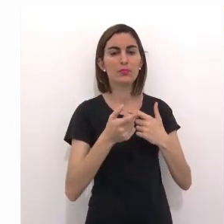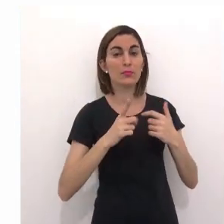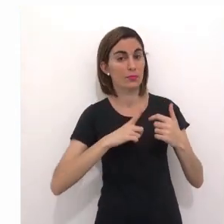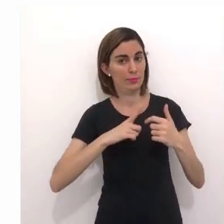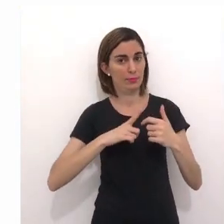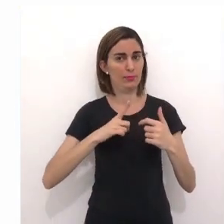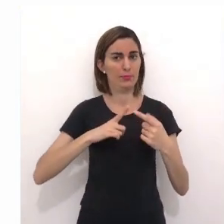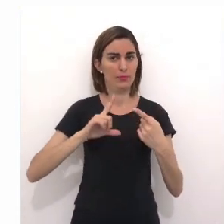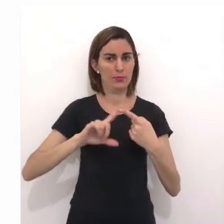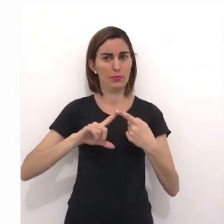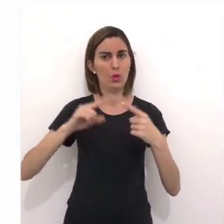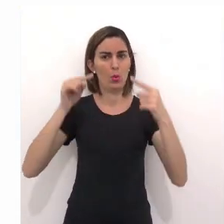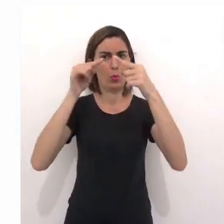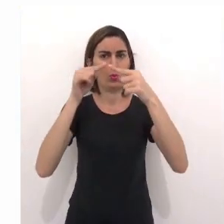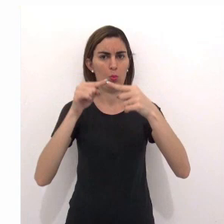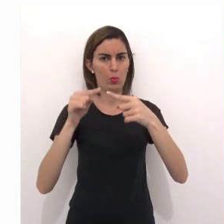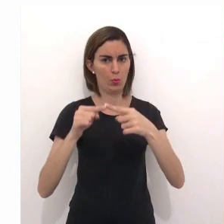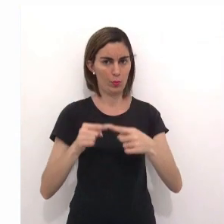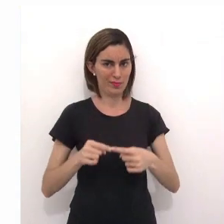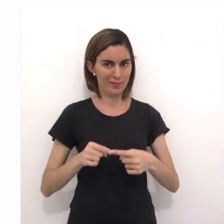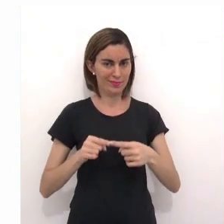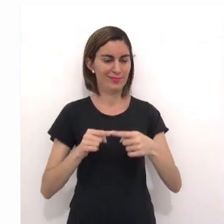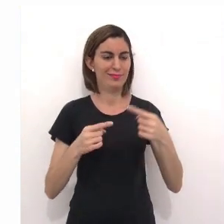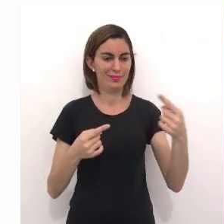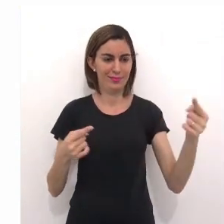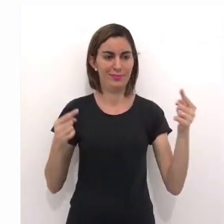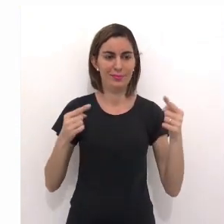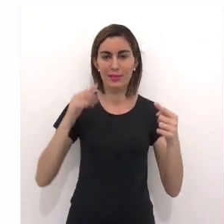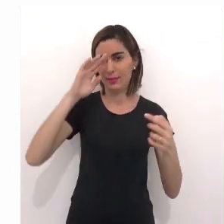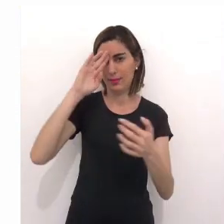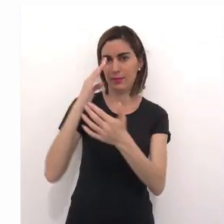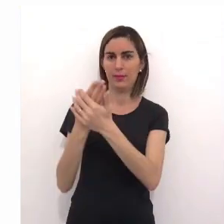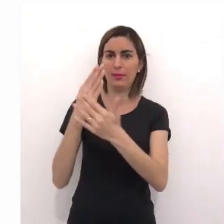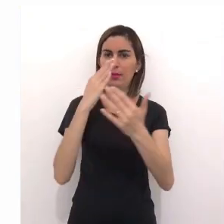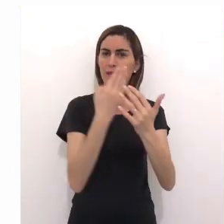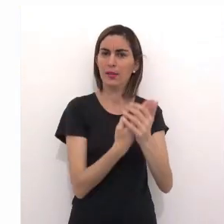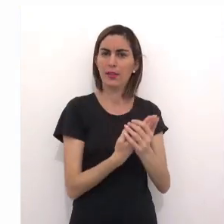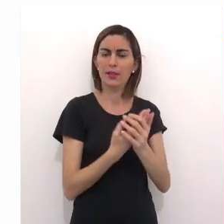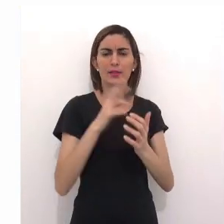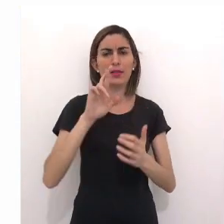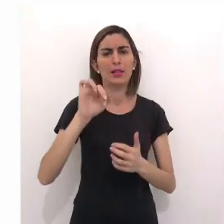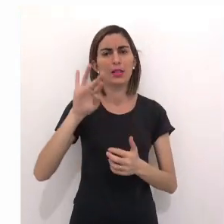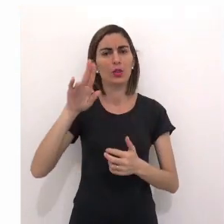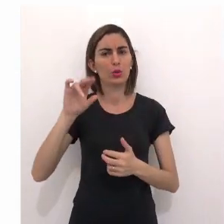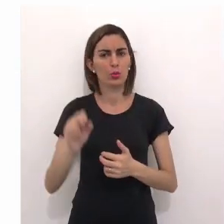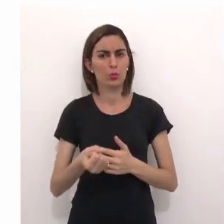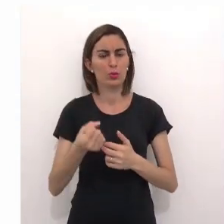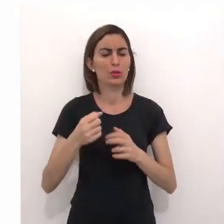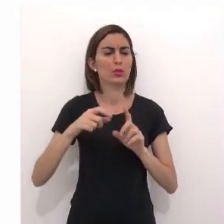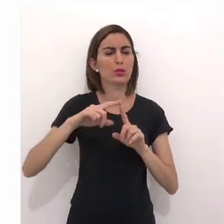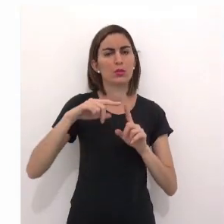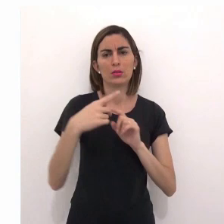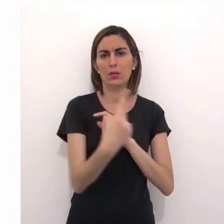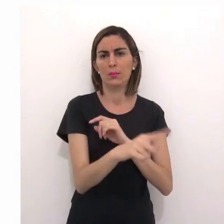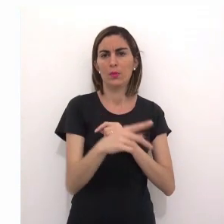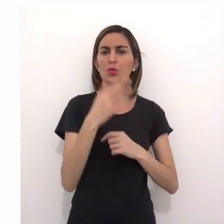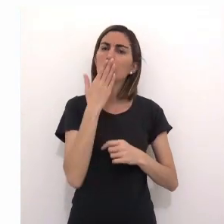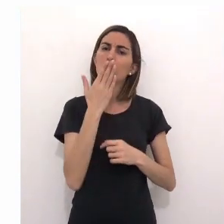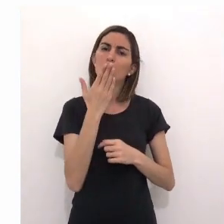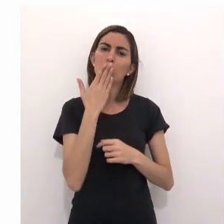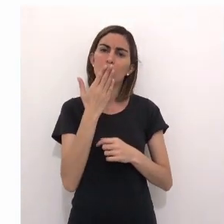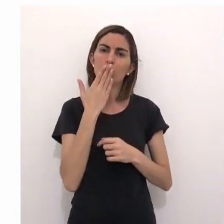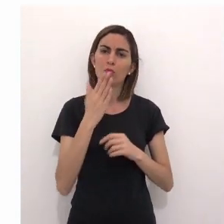vocês vão ter a combinação das crenças e ritos tipicamente